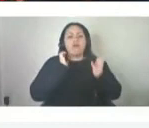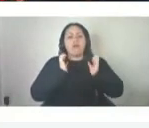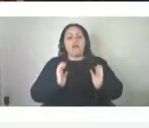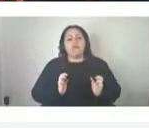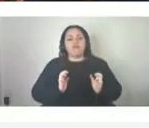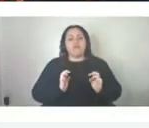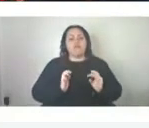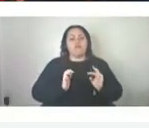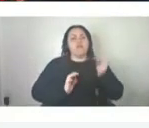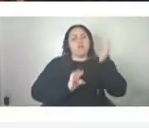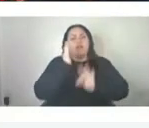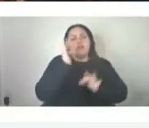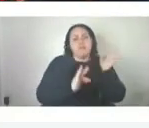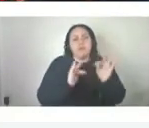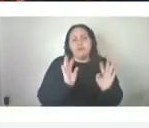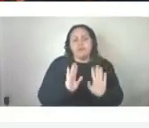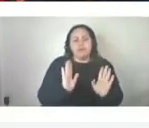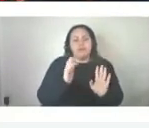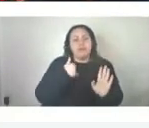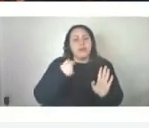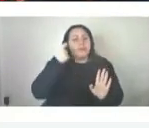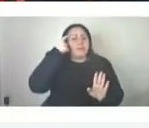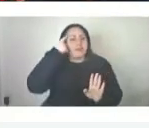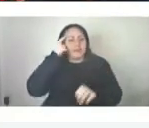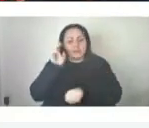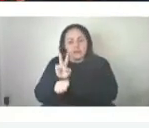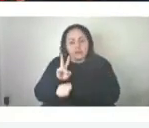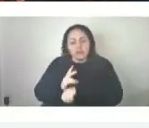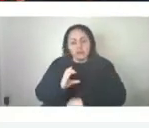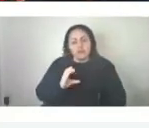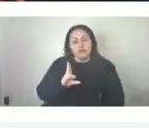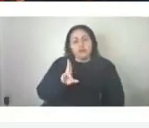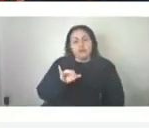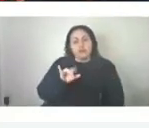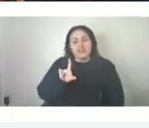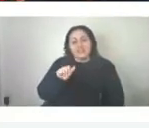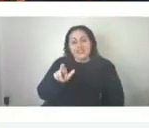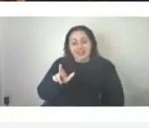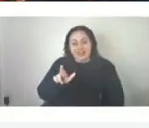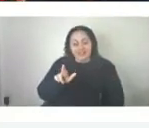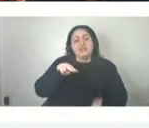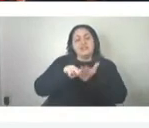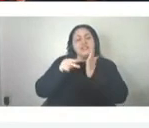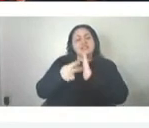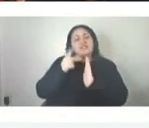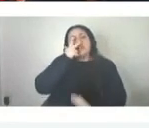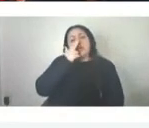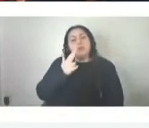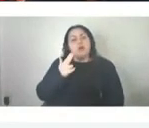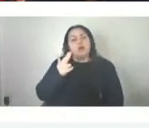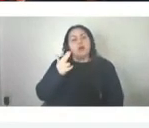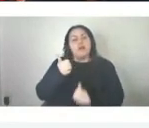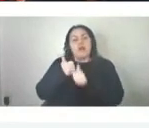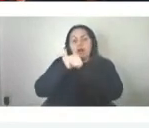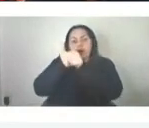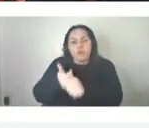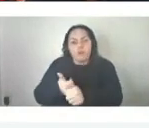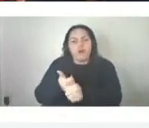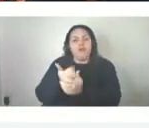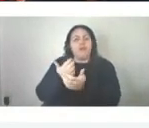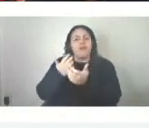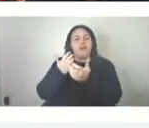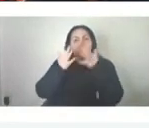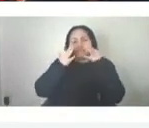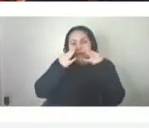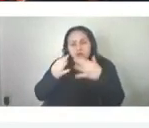que eu fui tomando consciência que o cuidado é um acontecimento, o cuidado não é um procedimento, eu fui percebendo a importância de